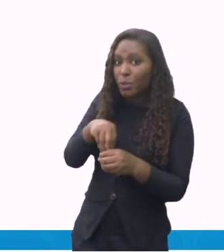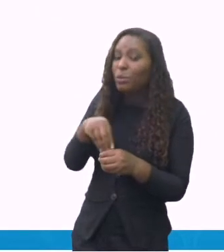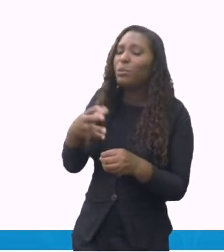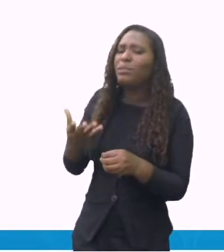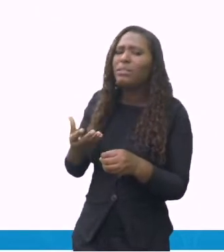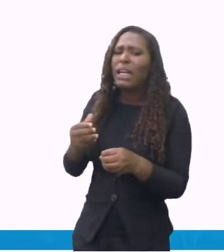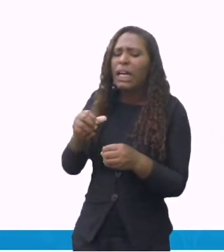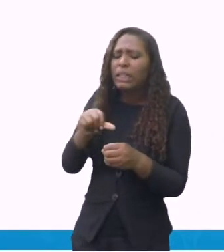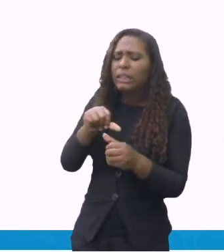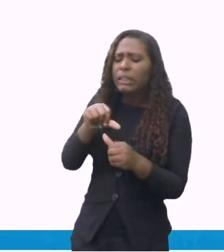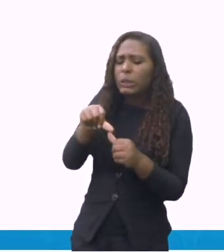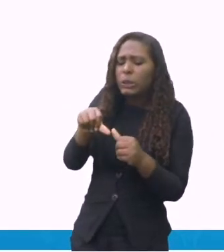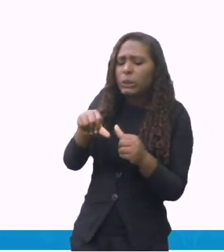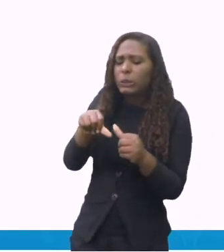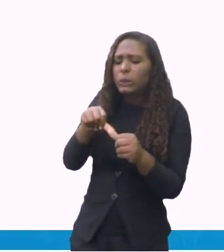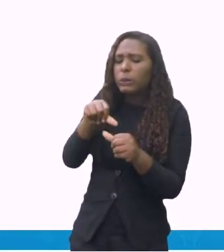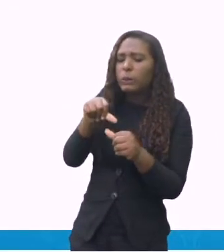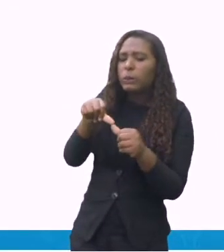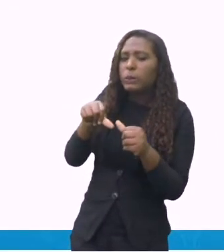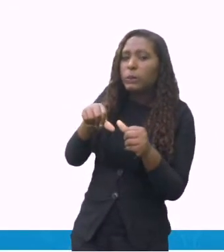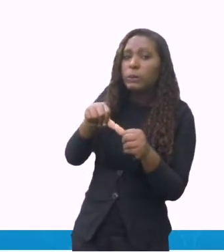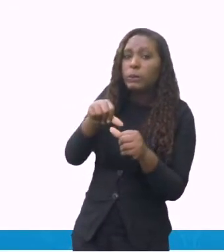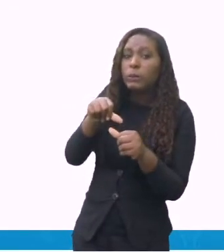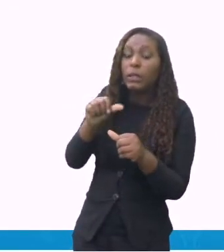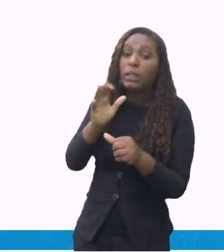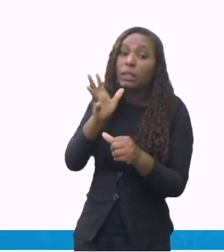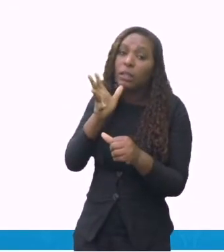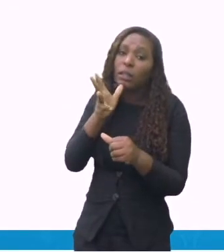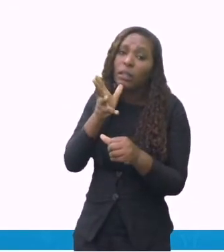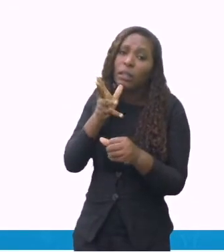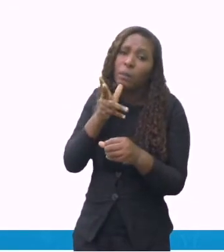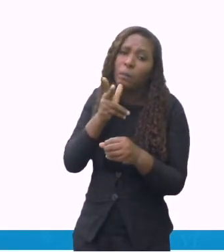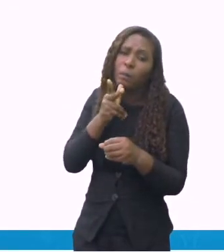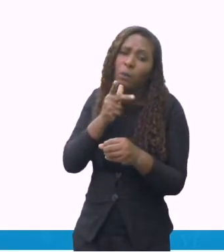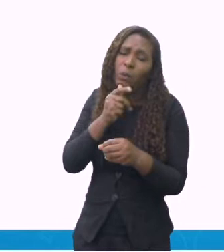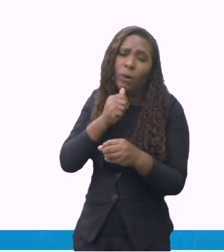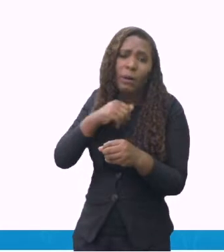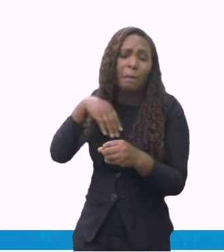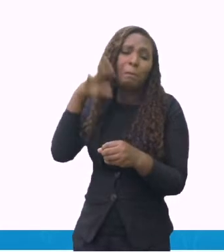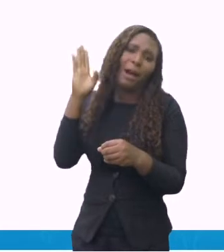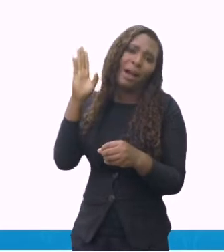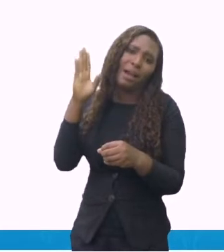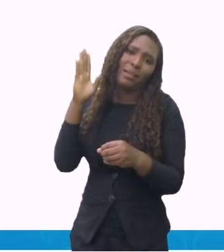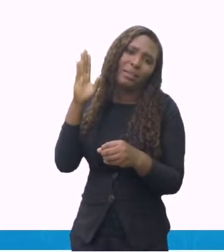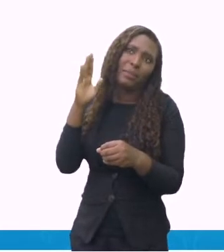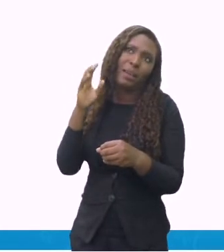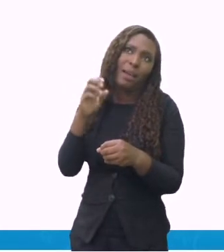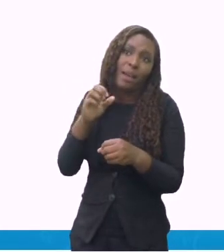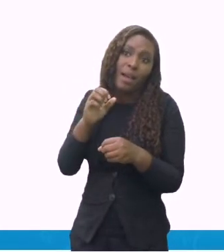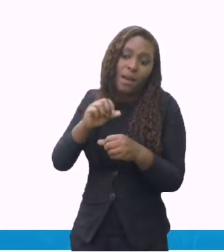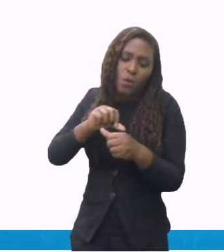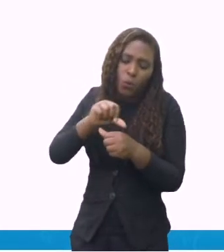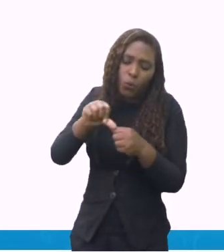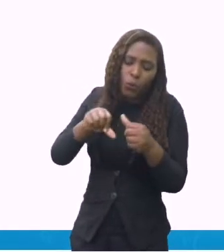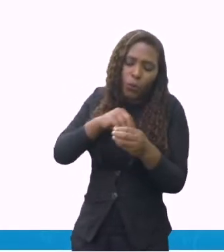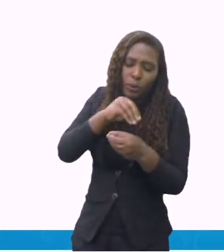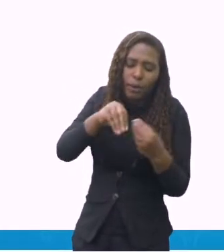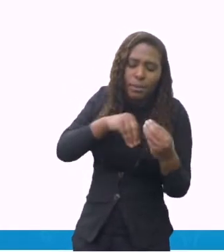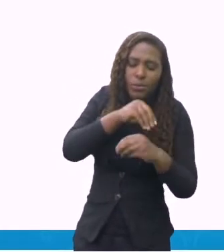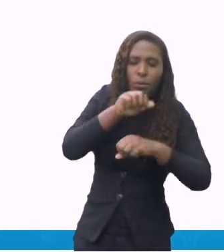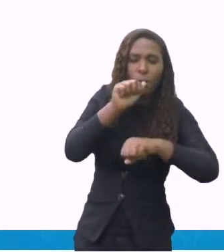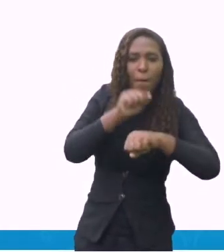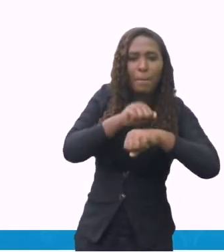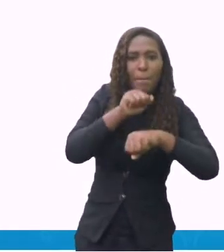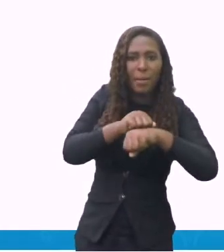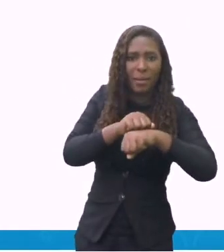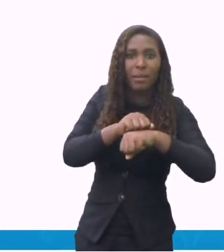lento, porque a temperatura é maior. Então, o processo de resfriamento é mais